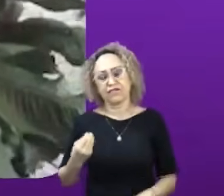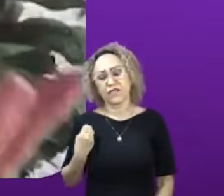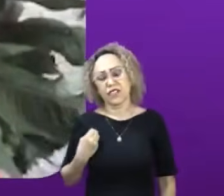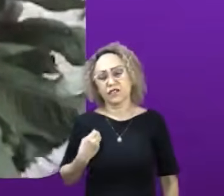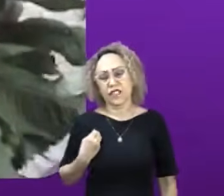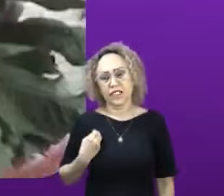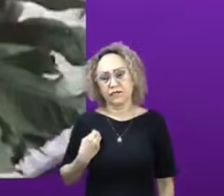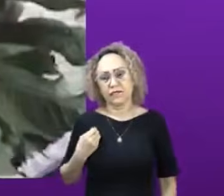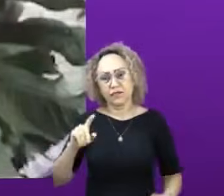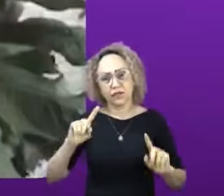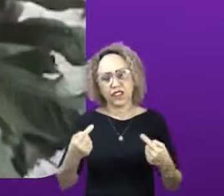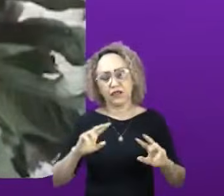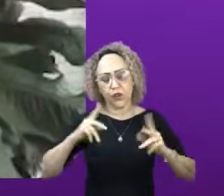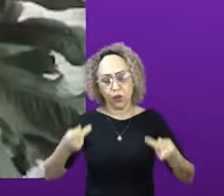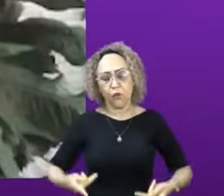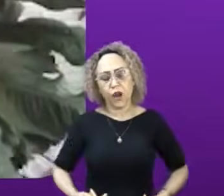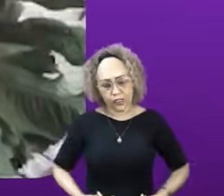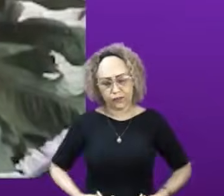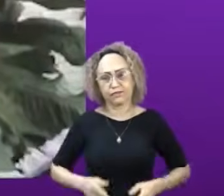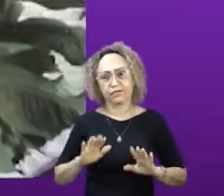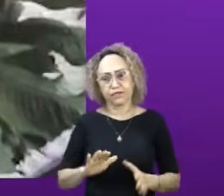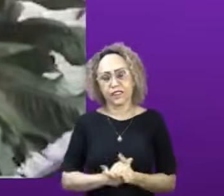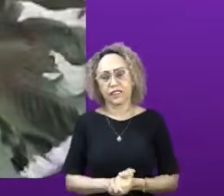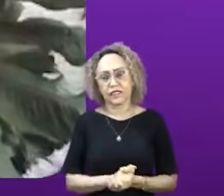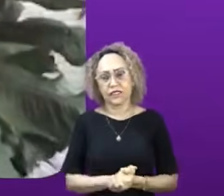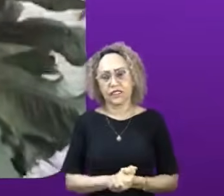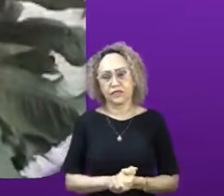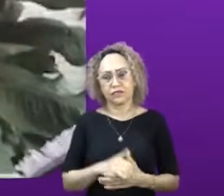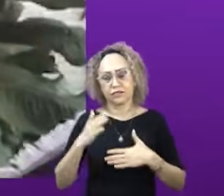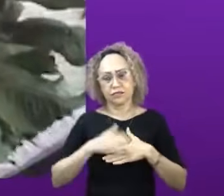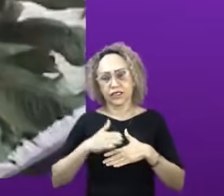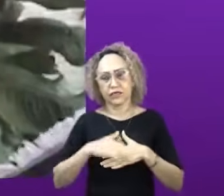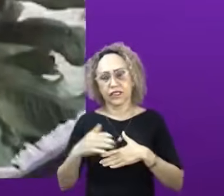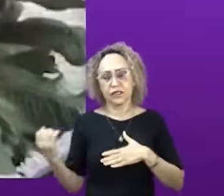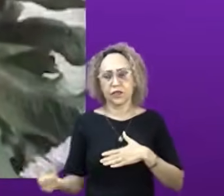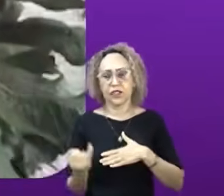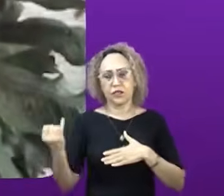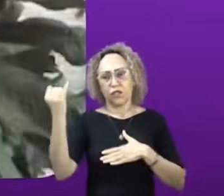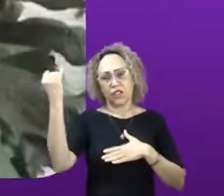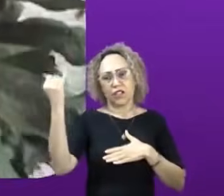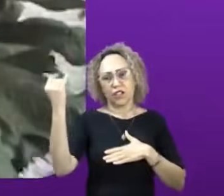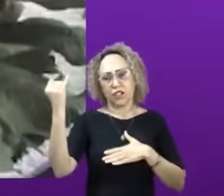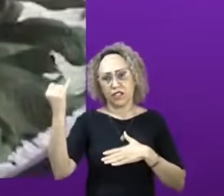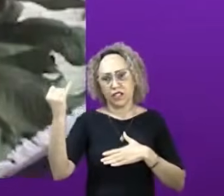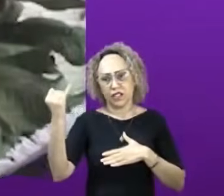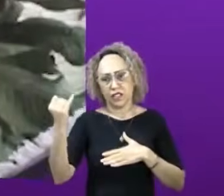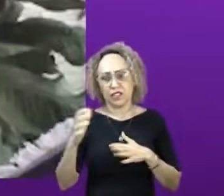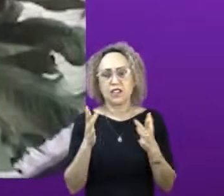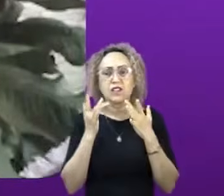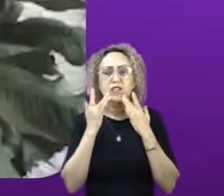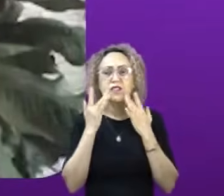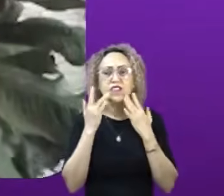vida, esse desafio humano mesmo, né? Então, para mim, é muito importante o teatro